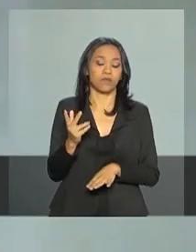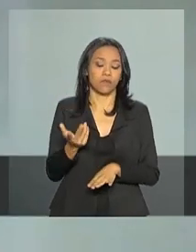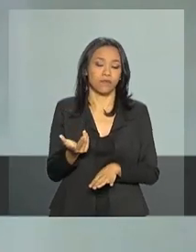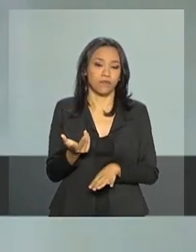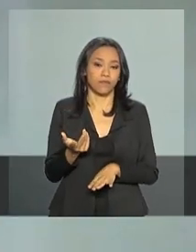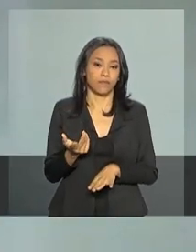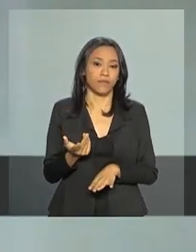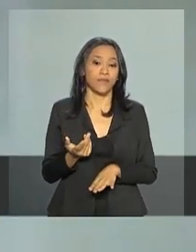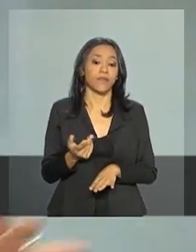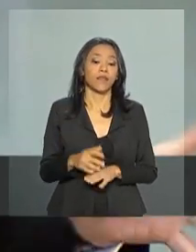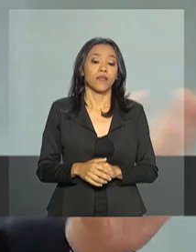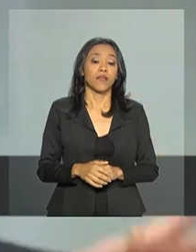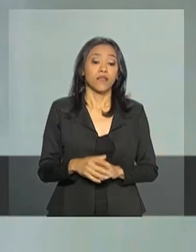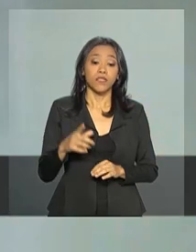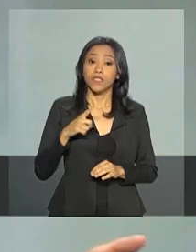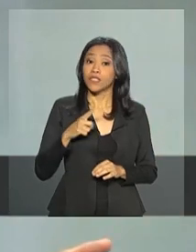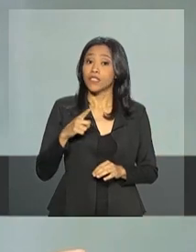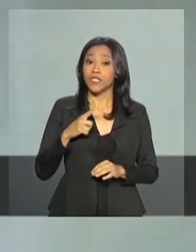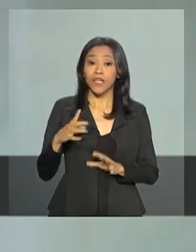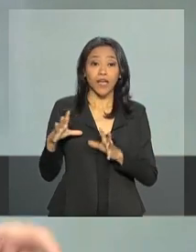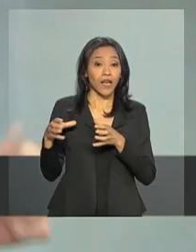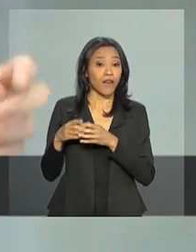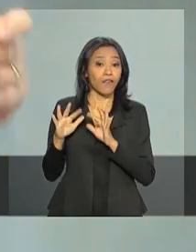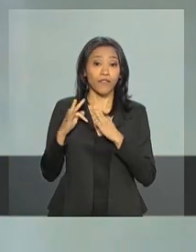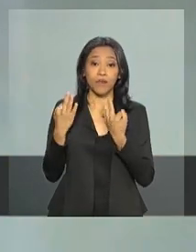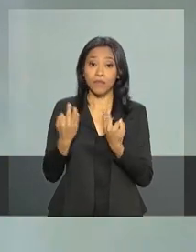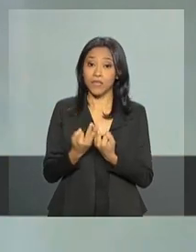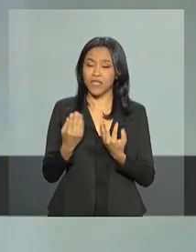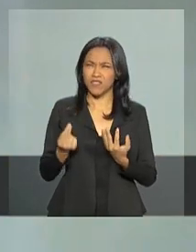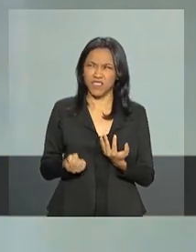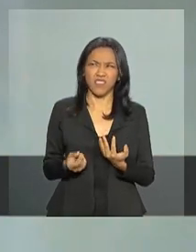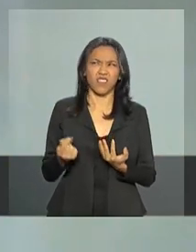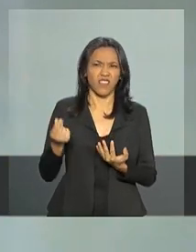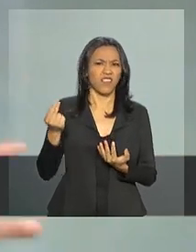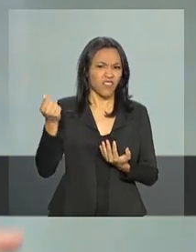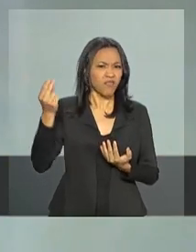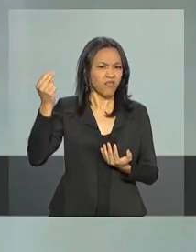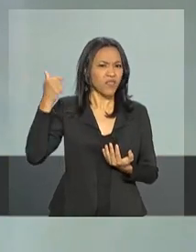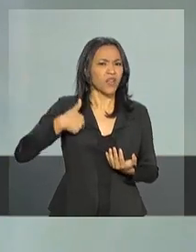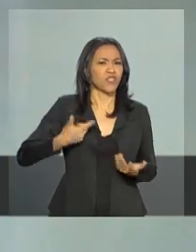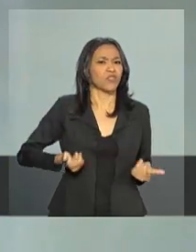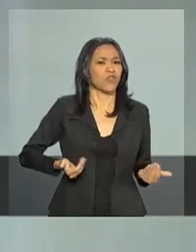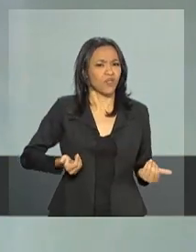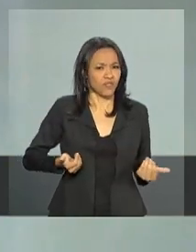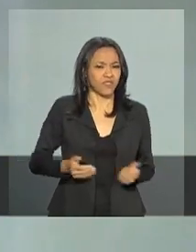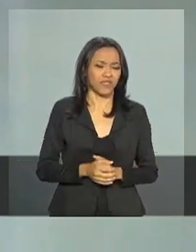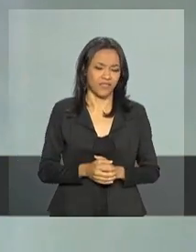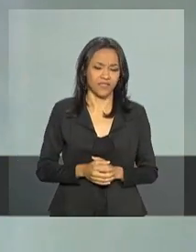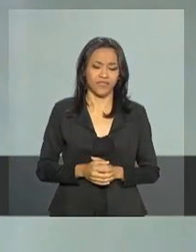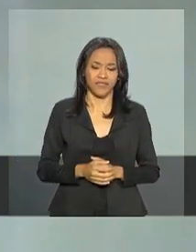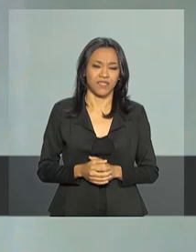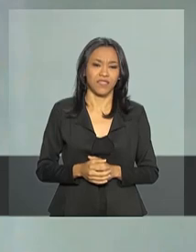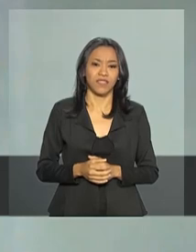Camisa Noto, estava toda a minha família. Isso faz muito tempo. Eu era mais jovem, naturalmente, né?